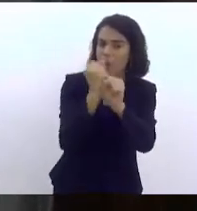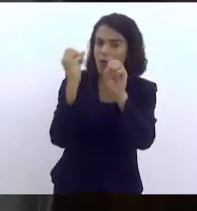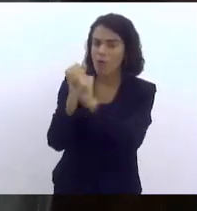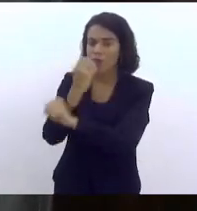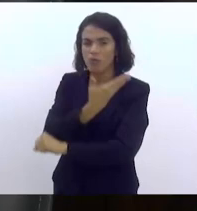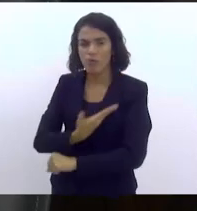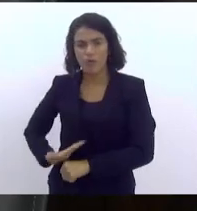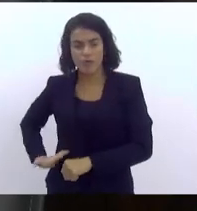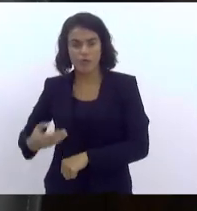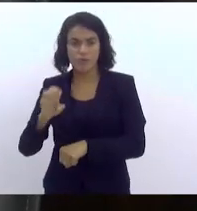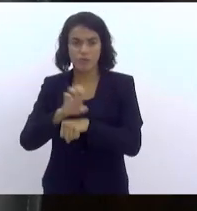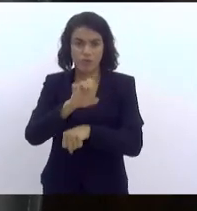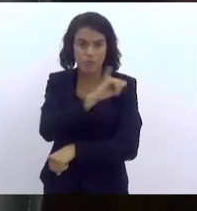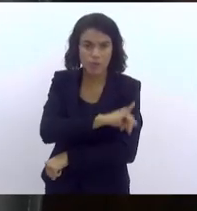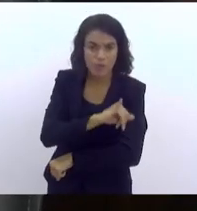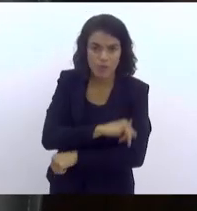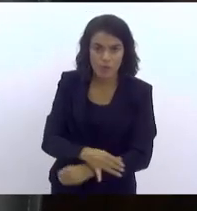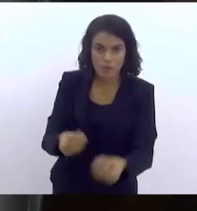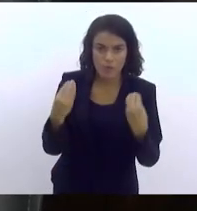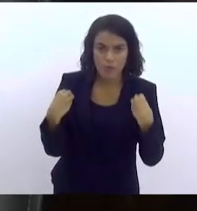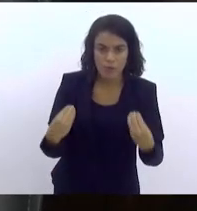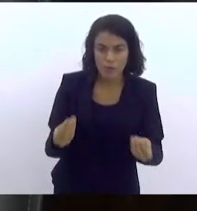governo do Rio de Janeiro